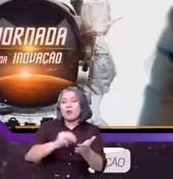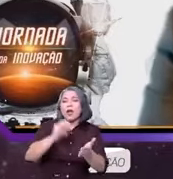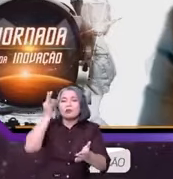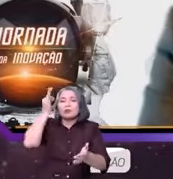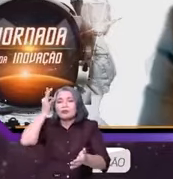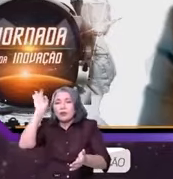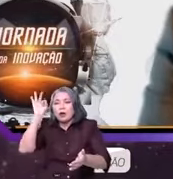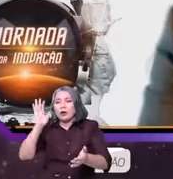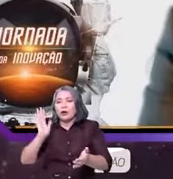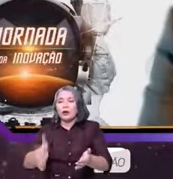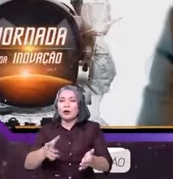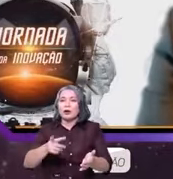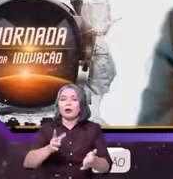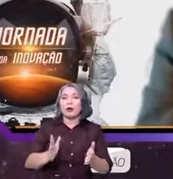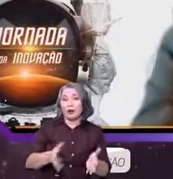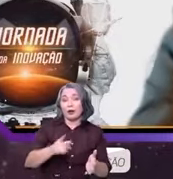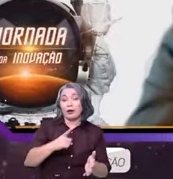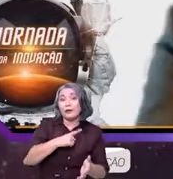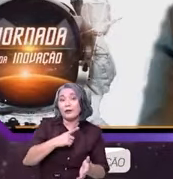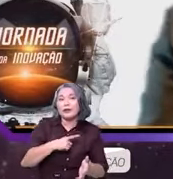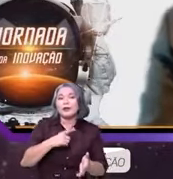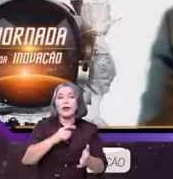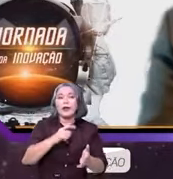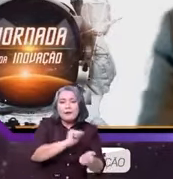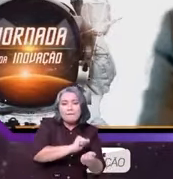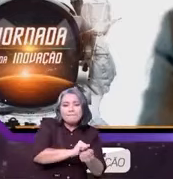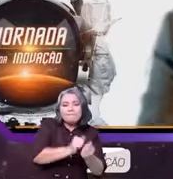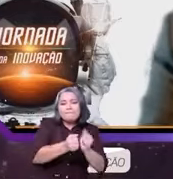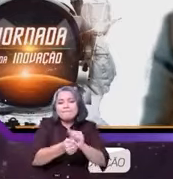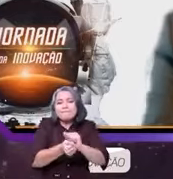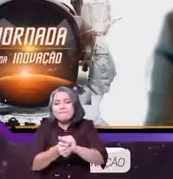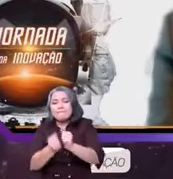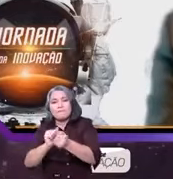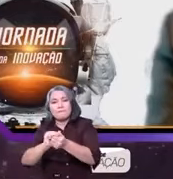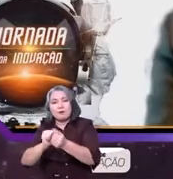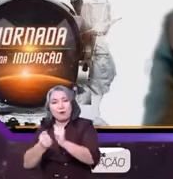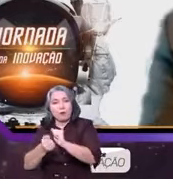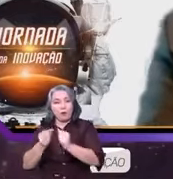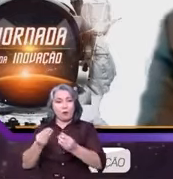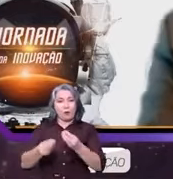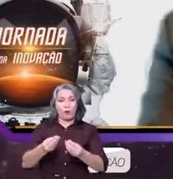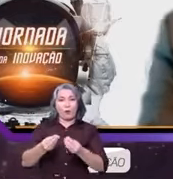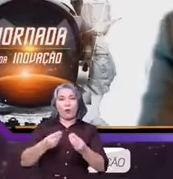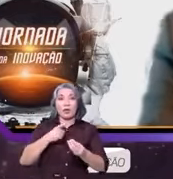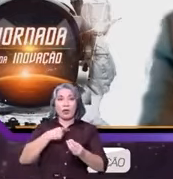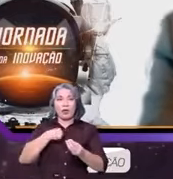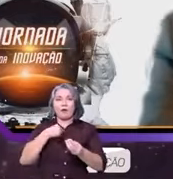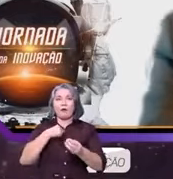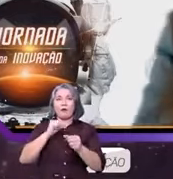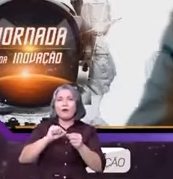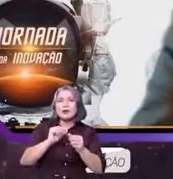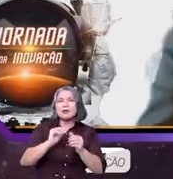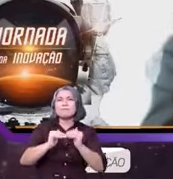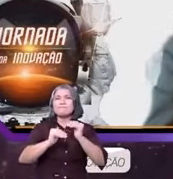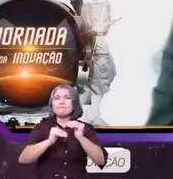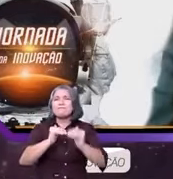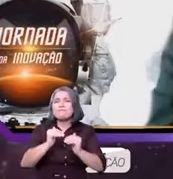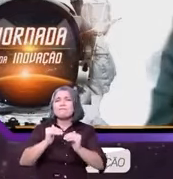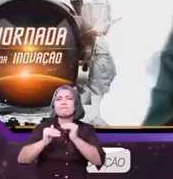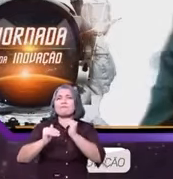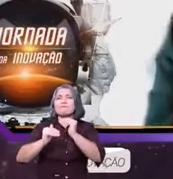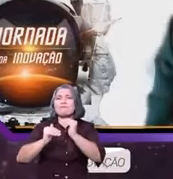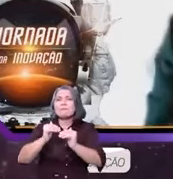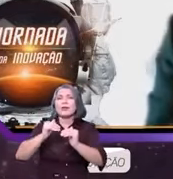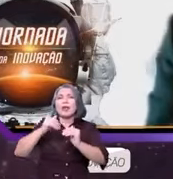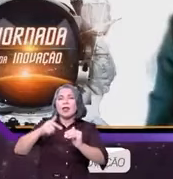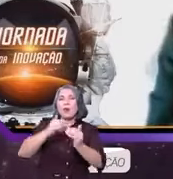ágil, ela vai sendo adaptado conforme eu vou desenvolvendo o projeto, e aquela ideia que eu